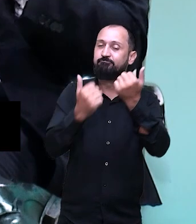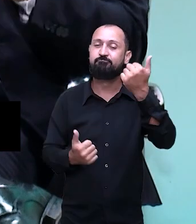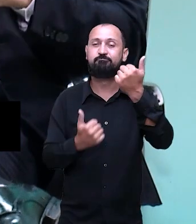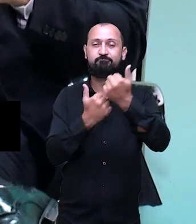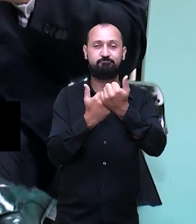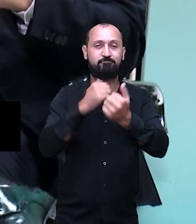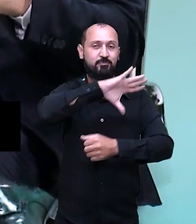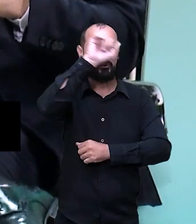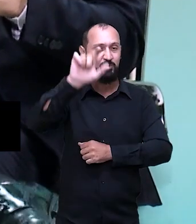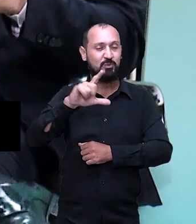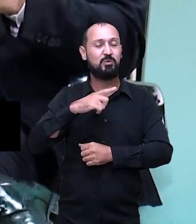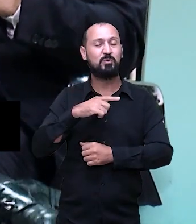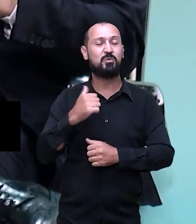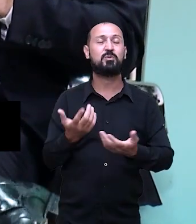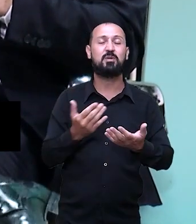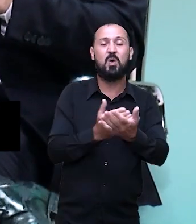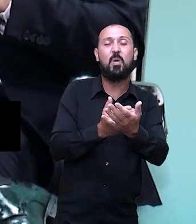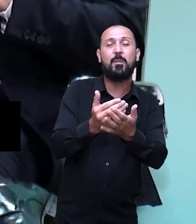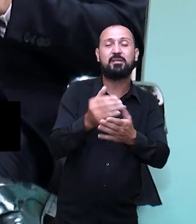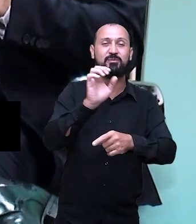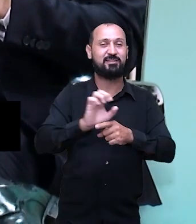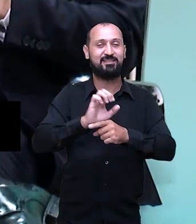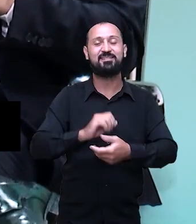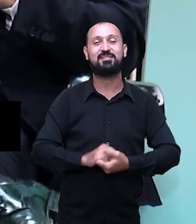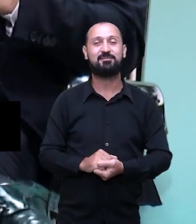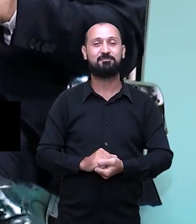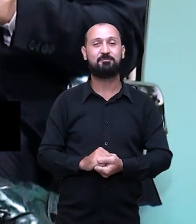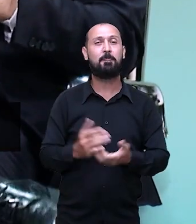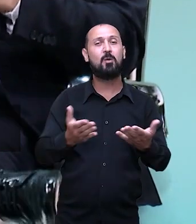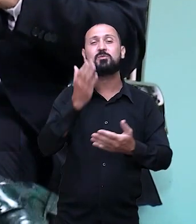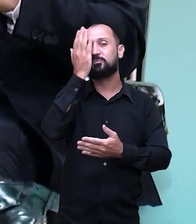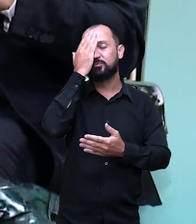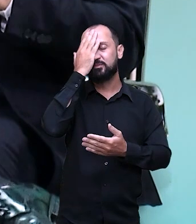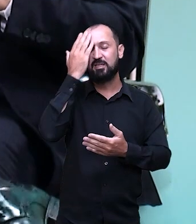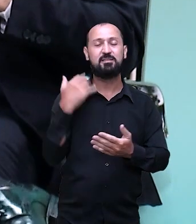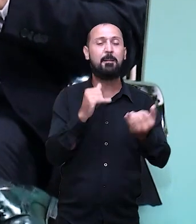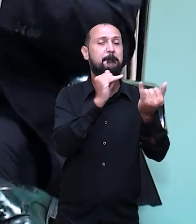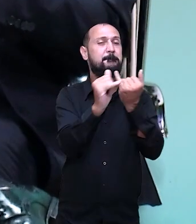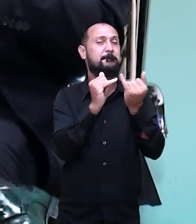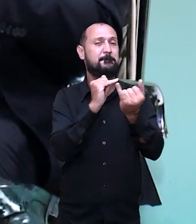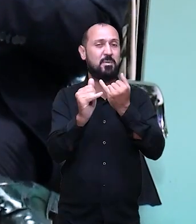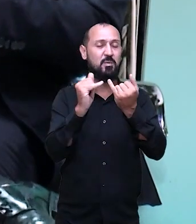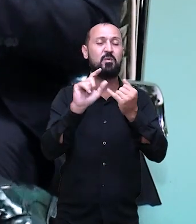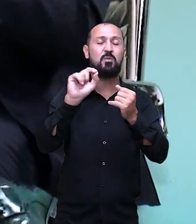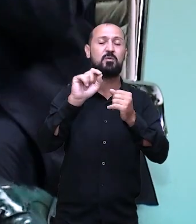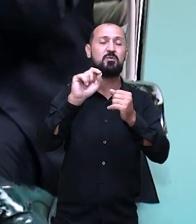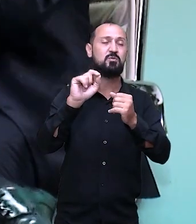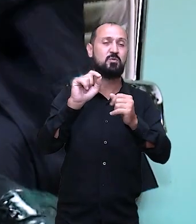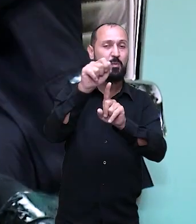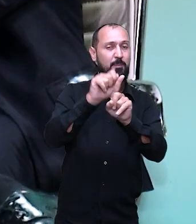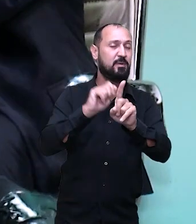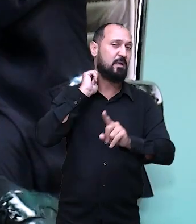do conjunto de normas que tem como objetivo regular e melhorar as condições